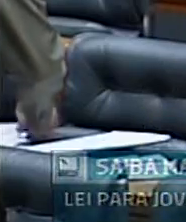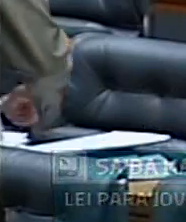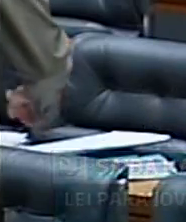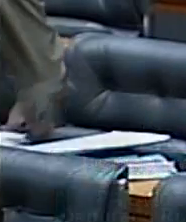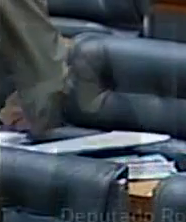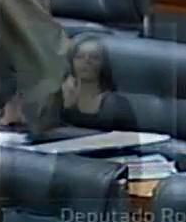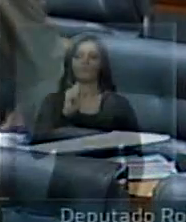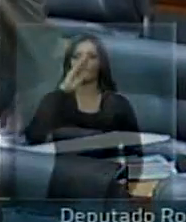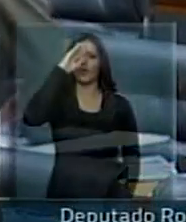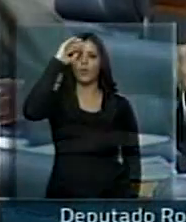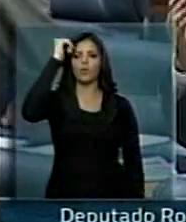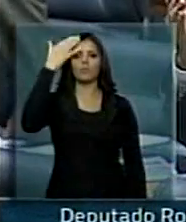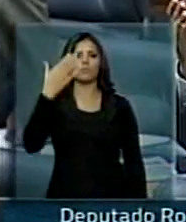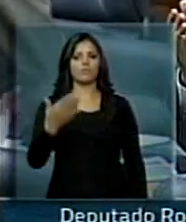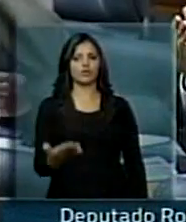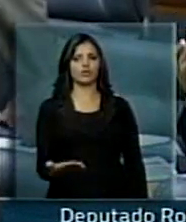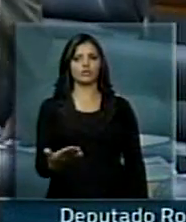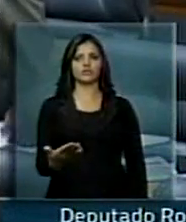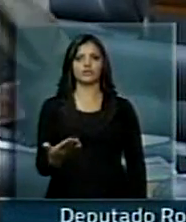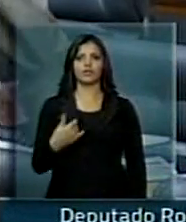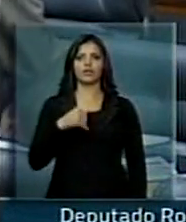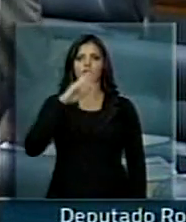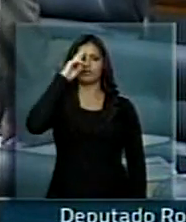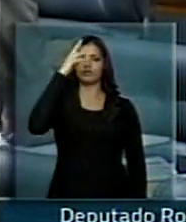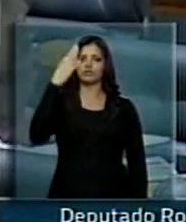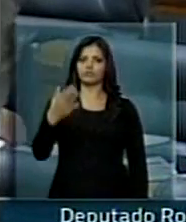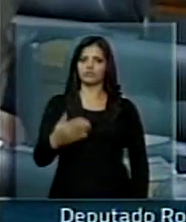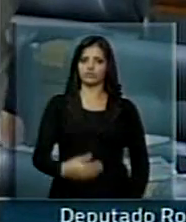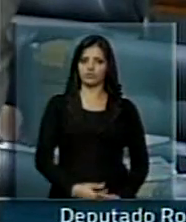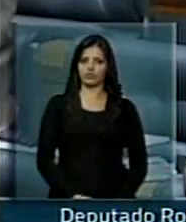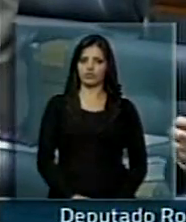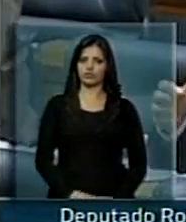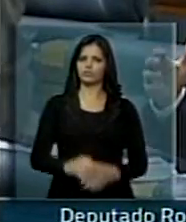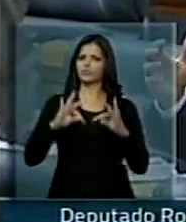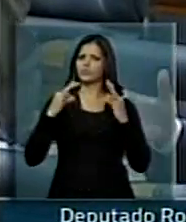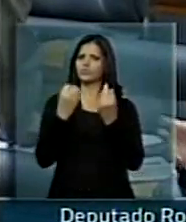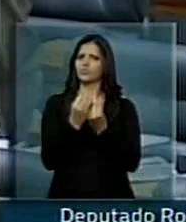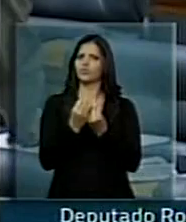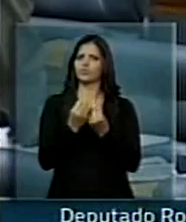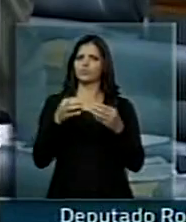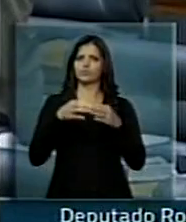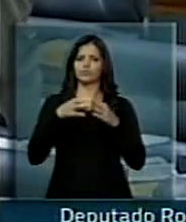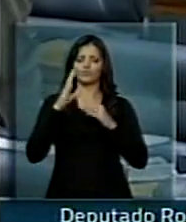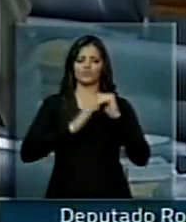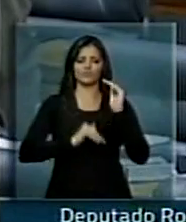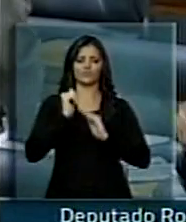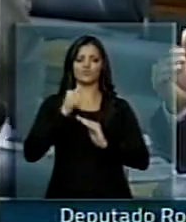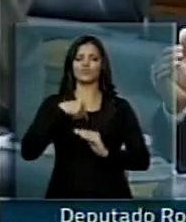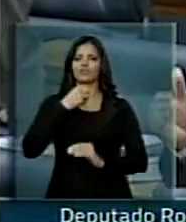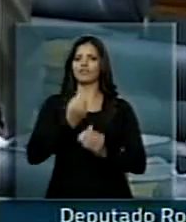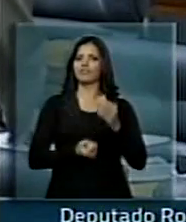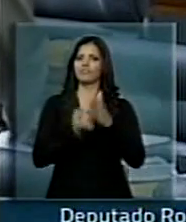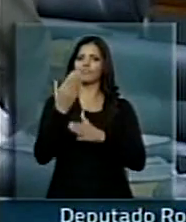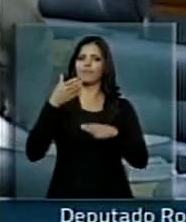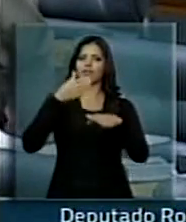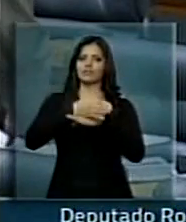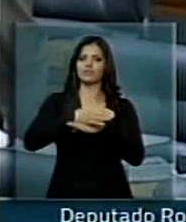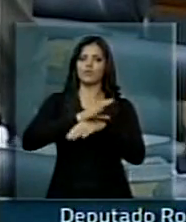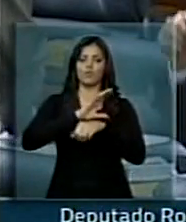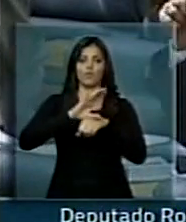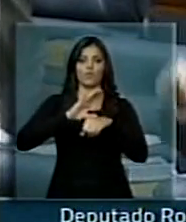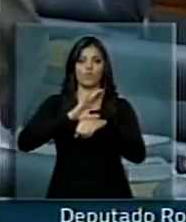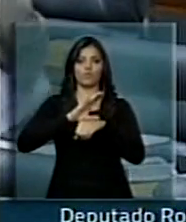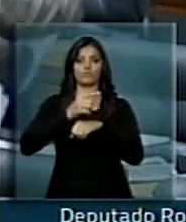para homenagear, na pessoa de Vossa Excelência, todos os constituintes, aqueles que há 23